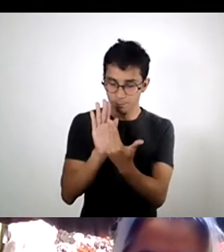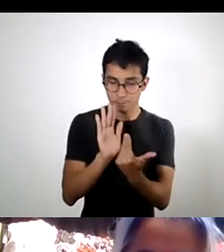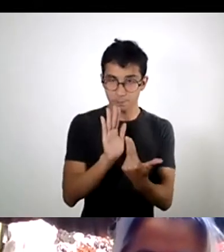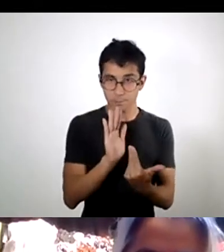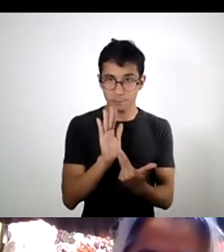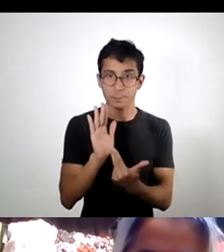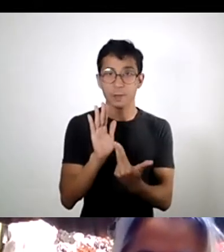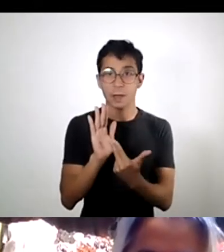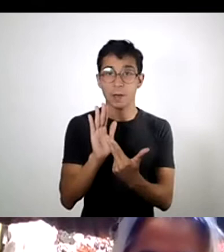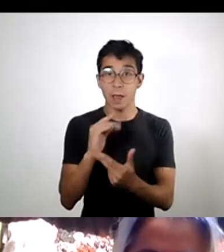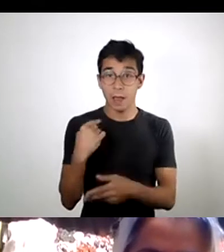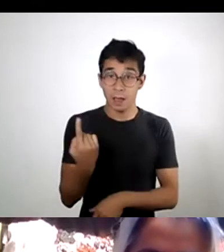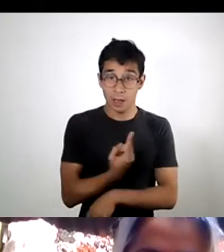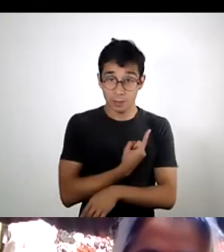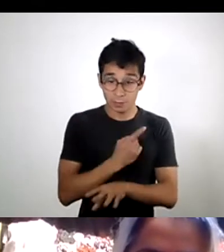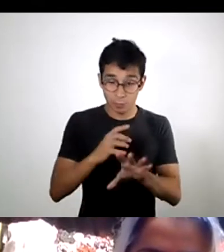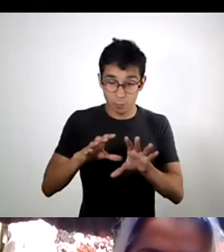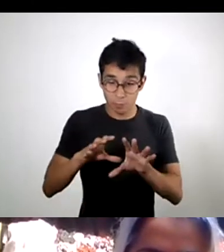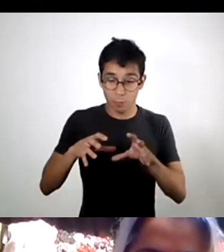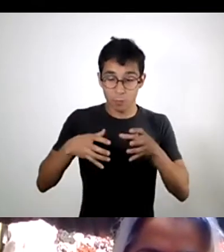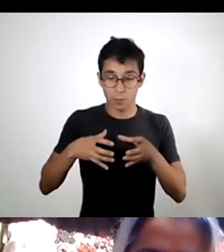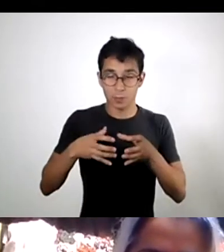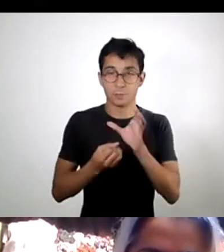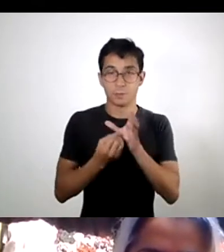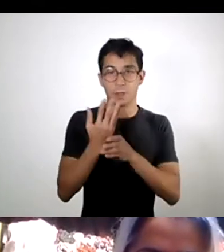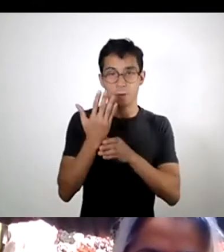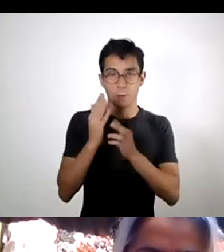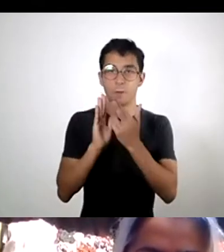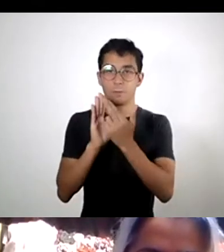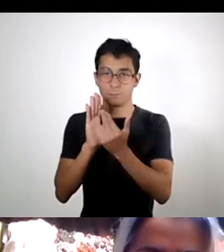modo coletivo, né, de forma coletiva,